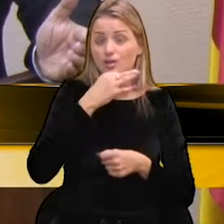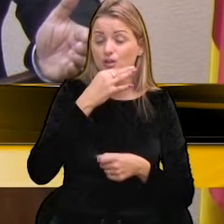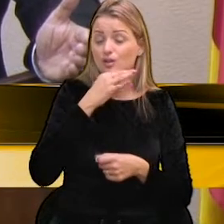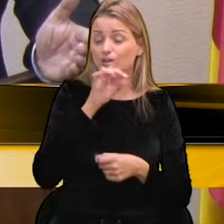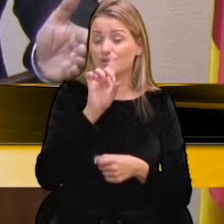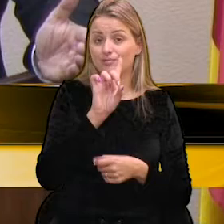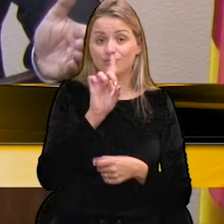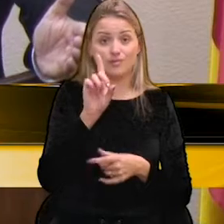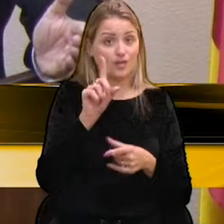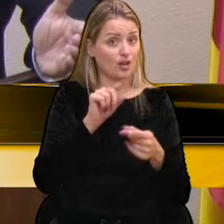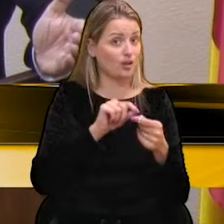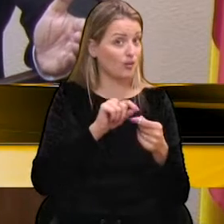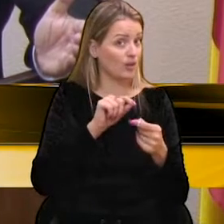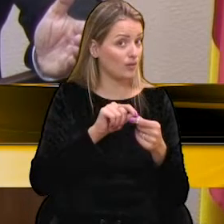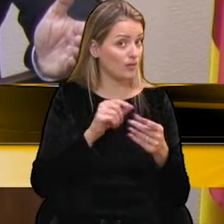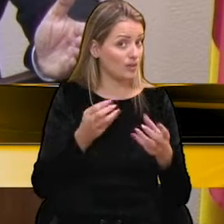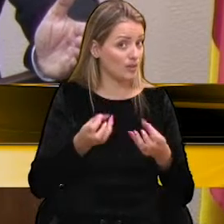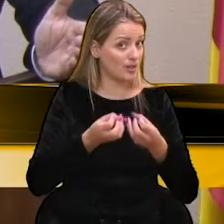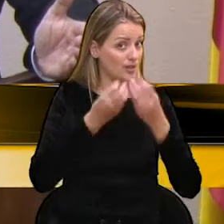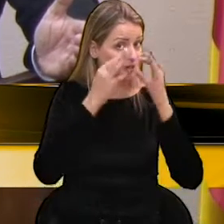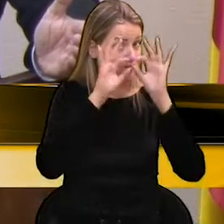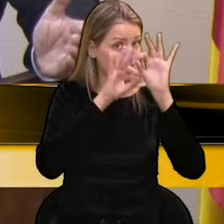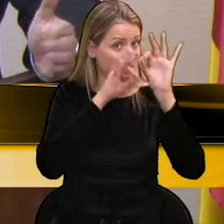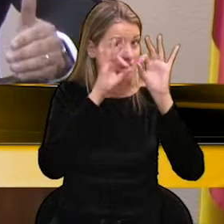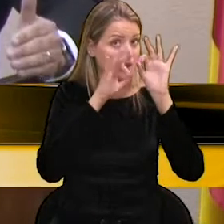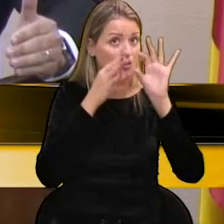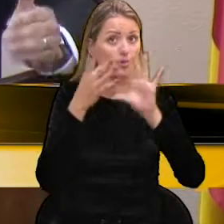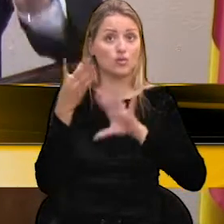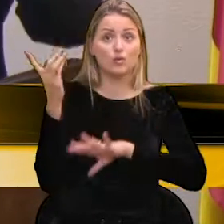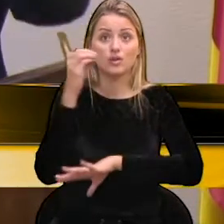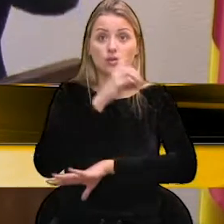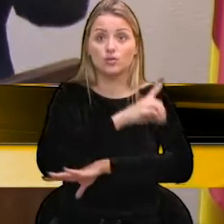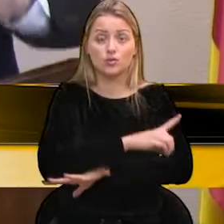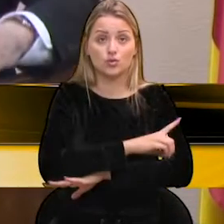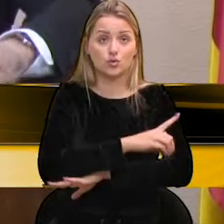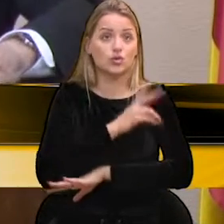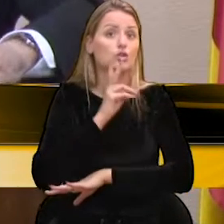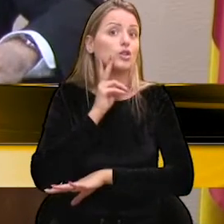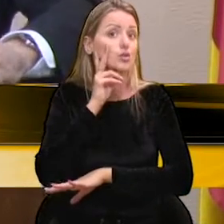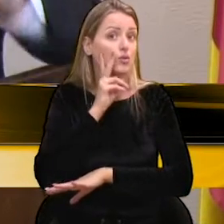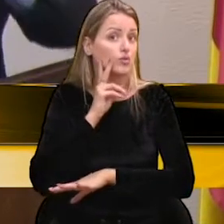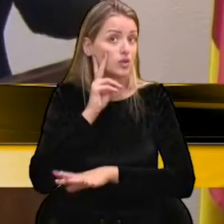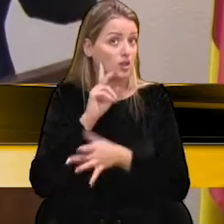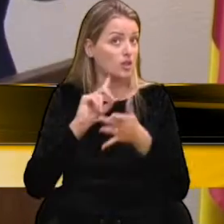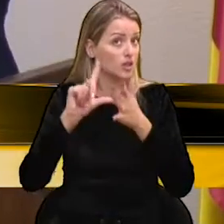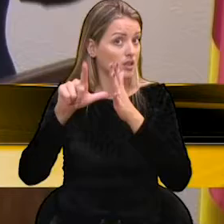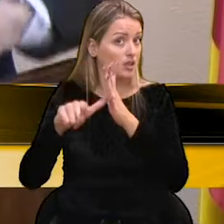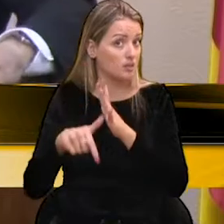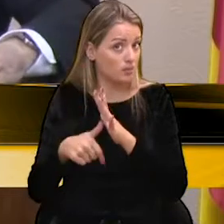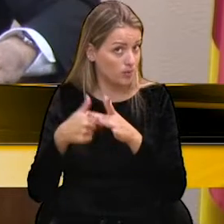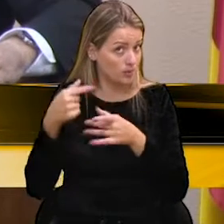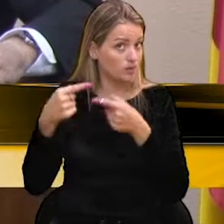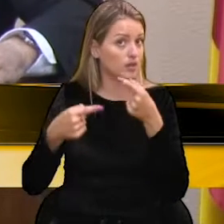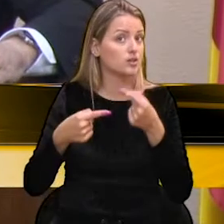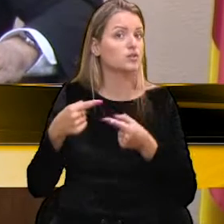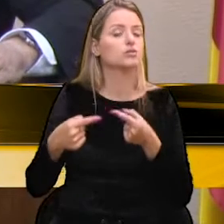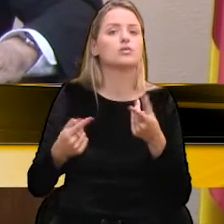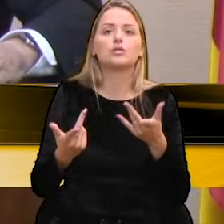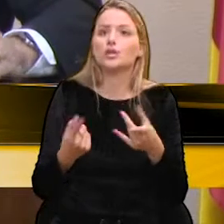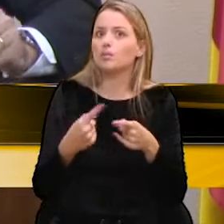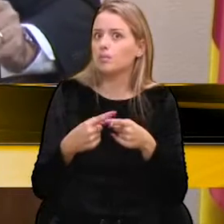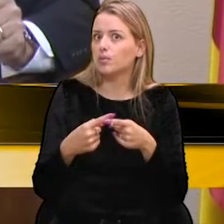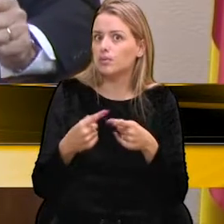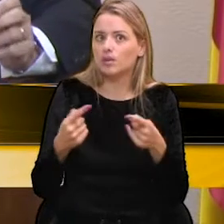participar, né, das atividades alusivas ao Dia do Vinho. E nós vamos discutir isso, aprofundar um pouco mais o porquê